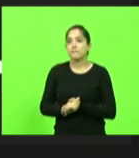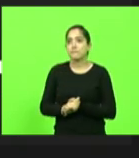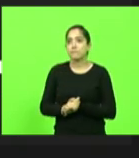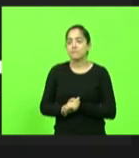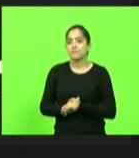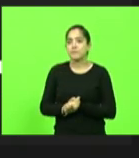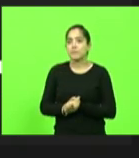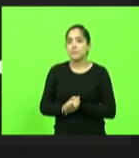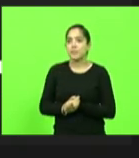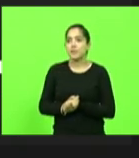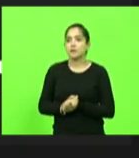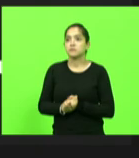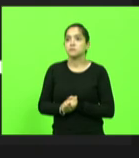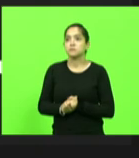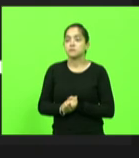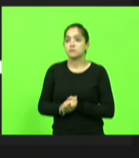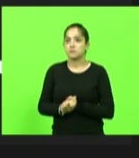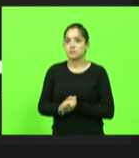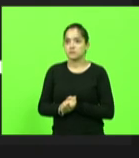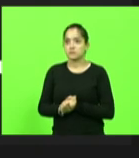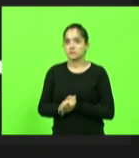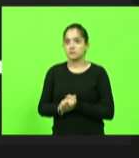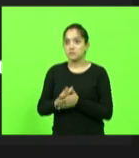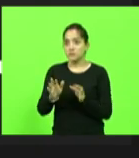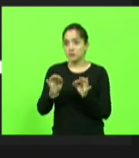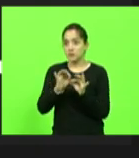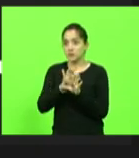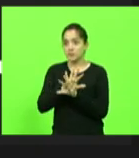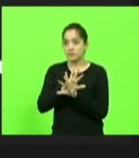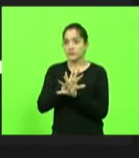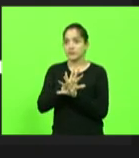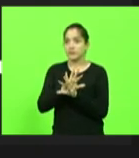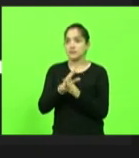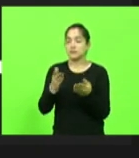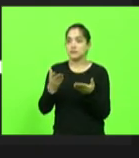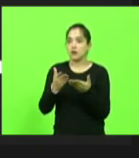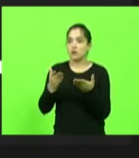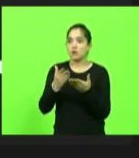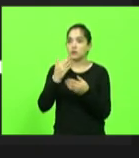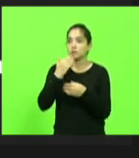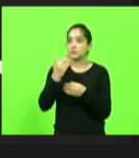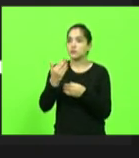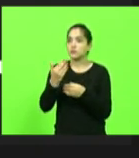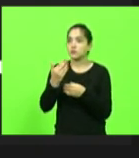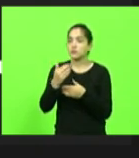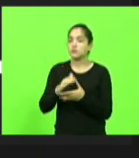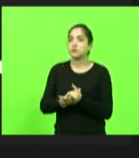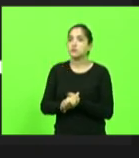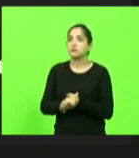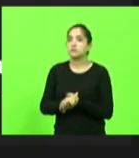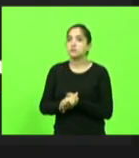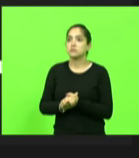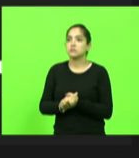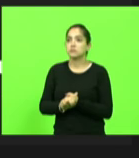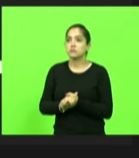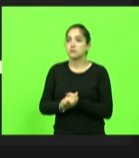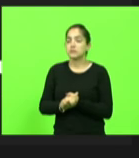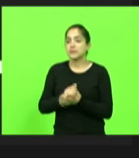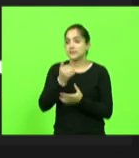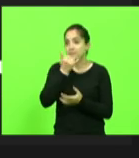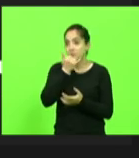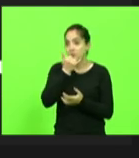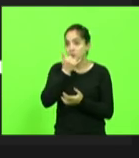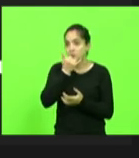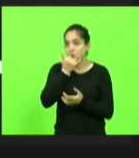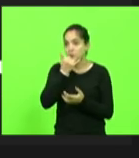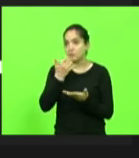permite, só para a gente finalizar, né, a questão aqui do encaminhamento, e eu peço desculpas inicialmente por também não ter feito a